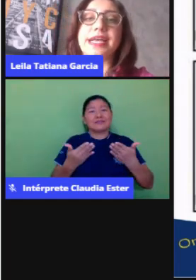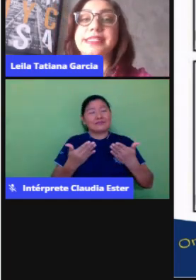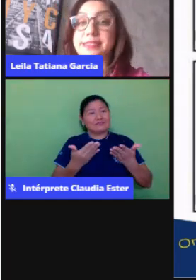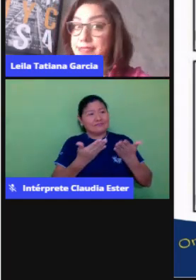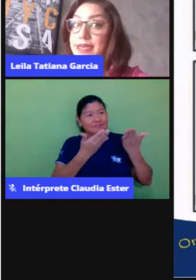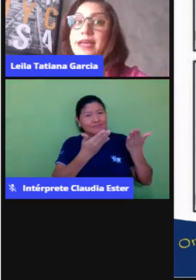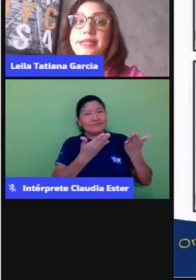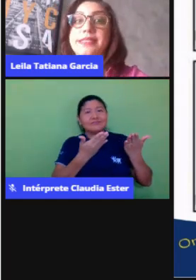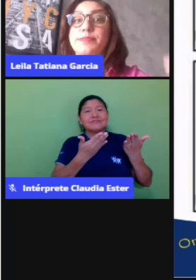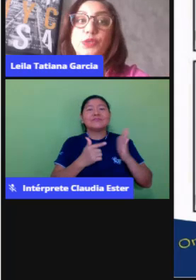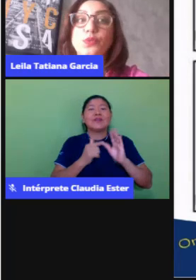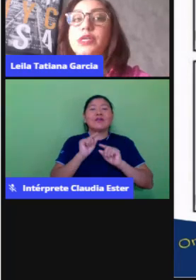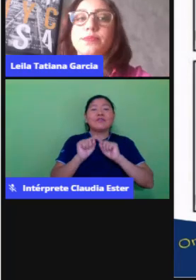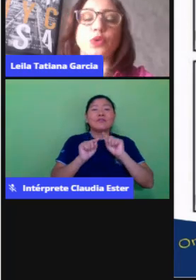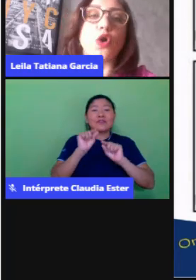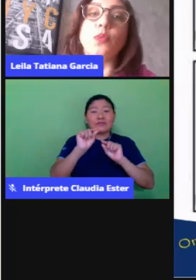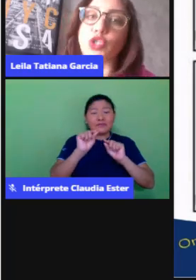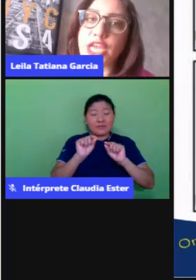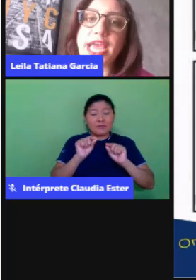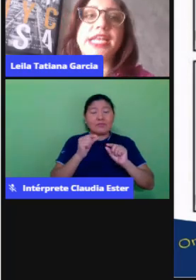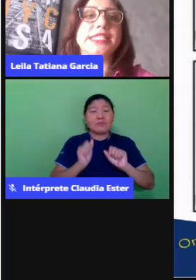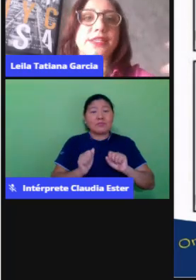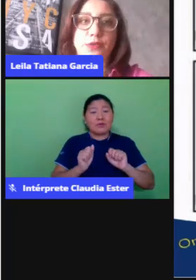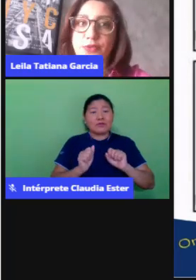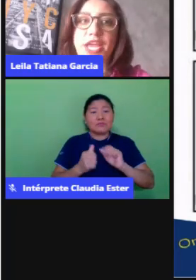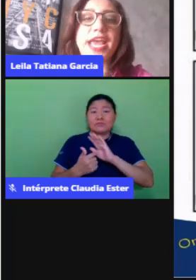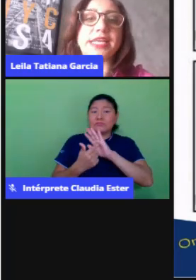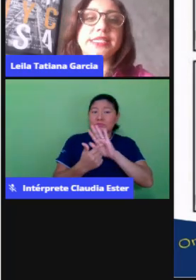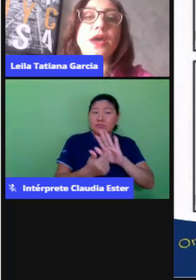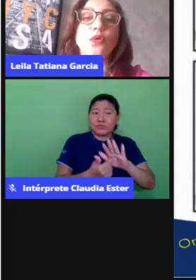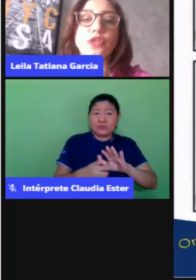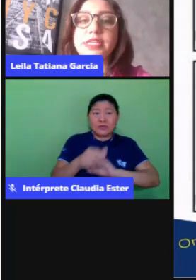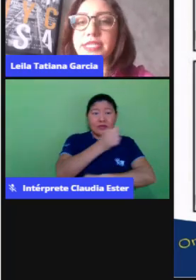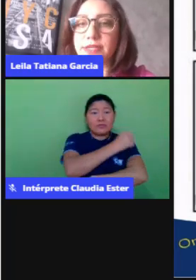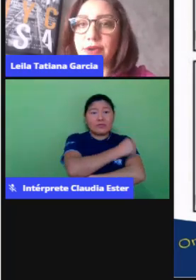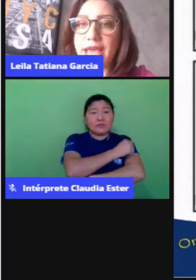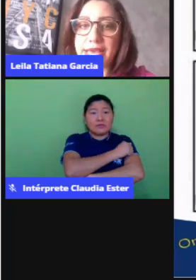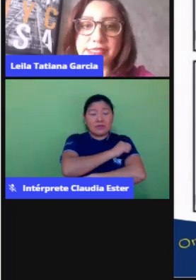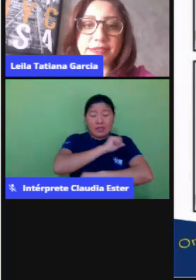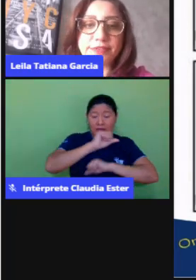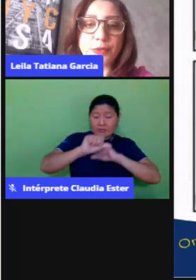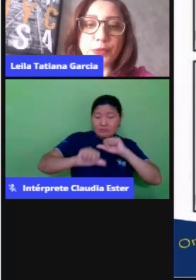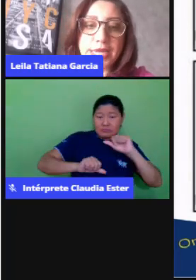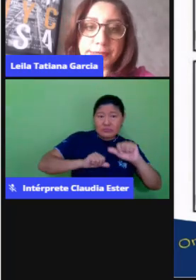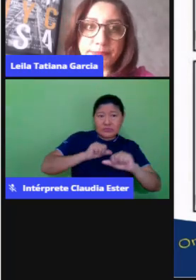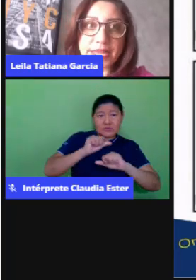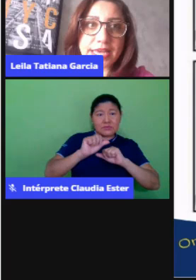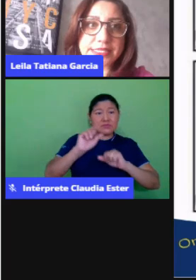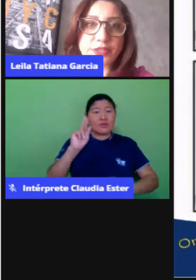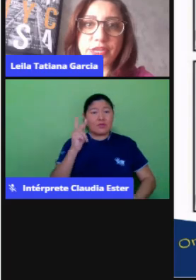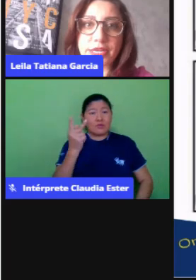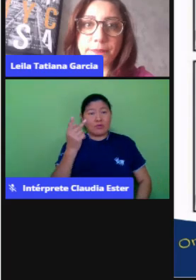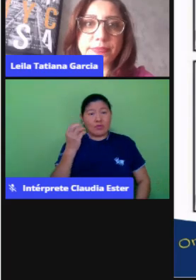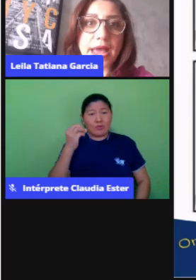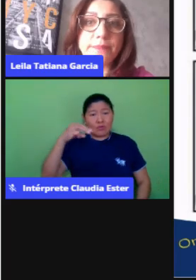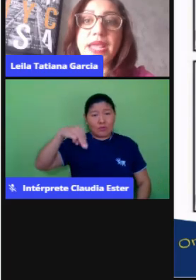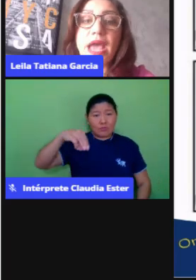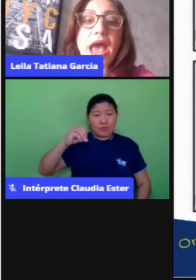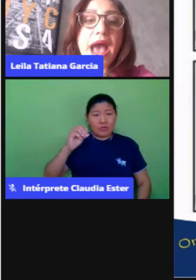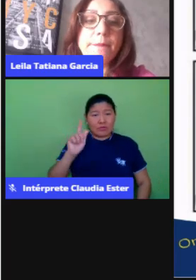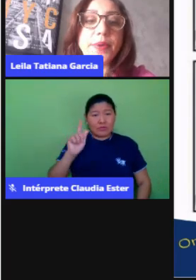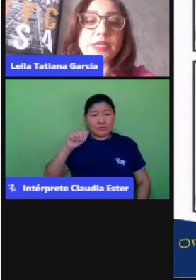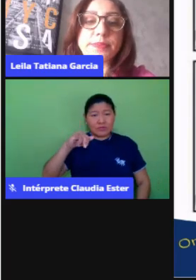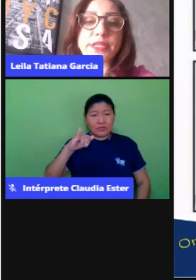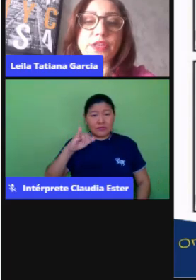questões das misturas homogêneas, heterogêneas, utilizando essa figura aí, essa tirinha,